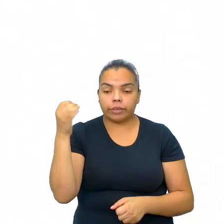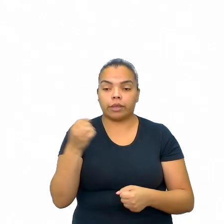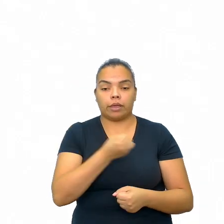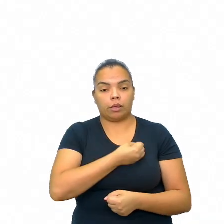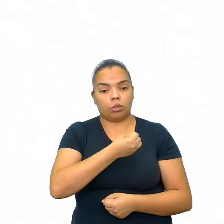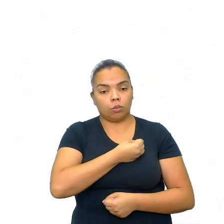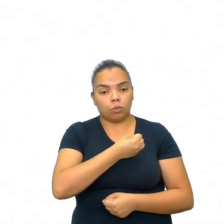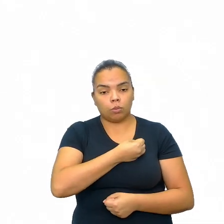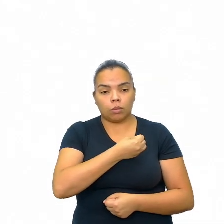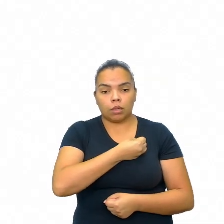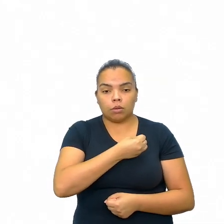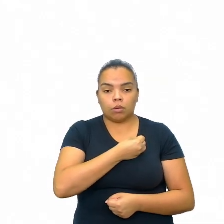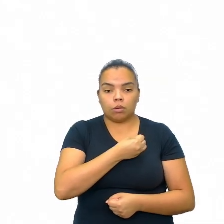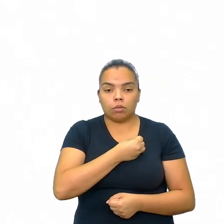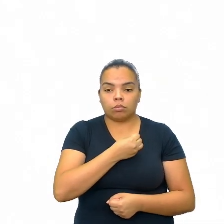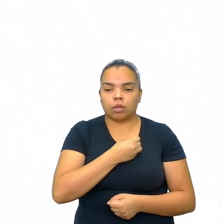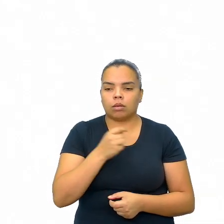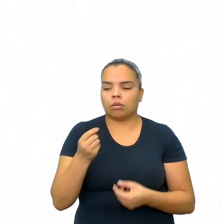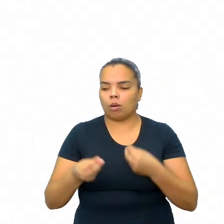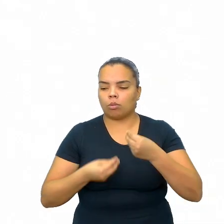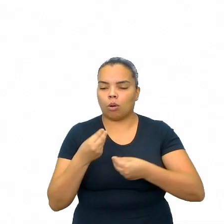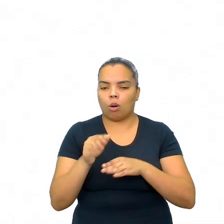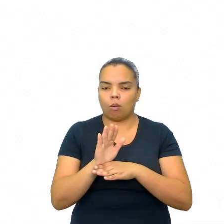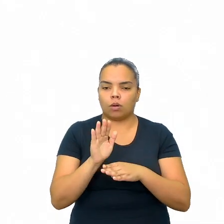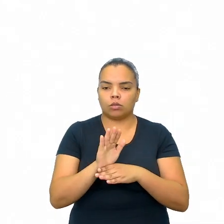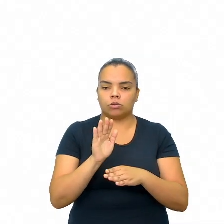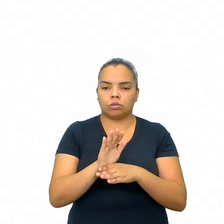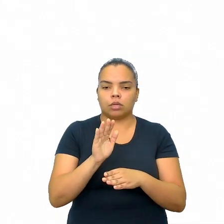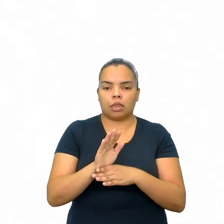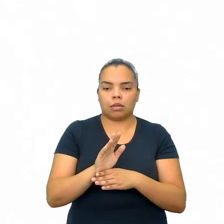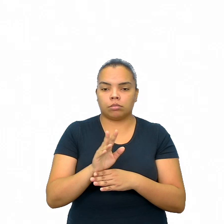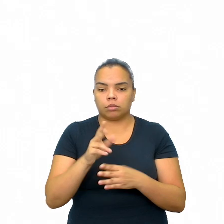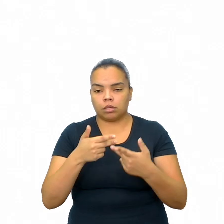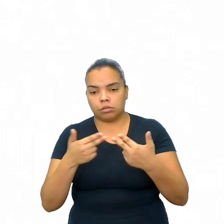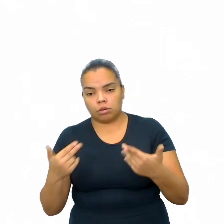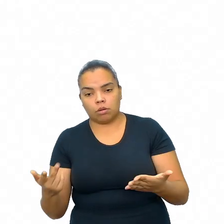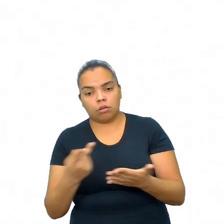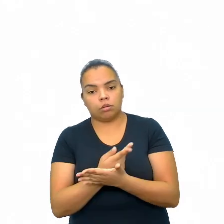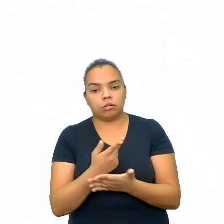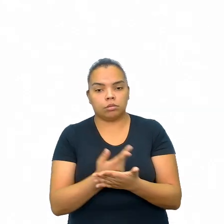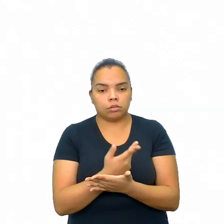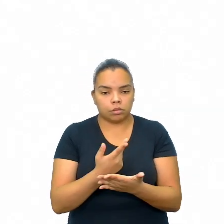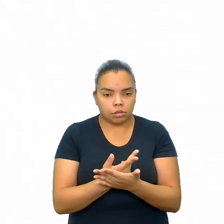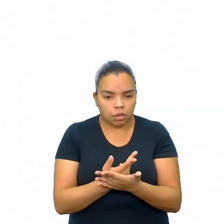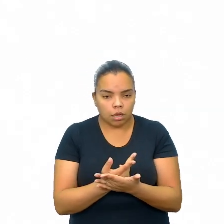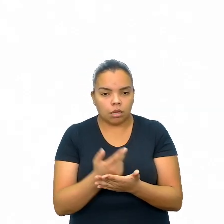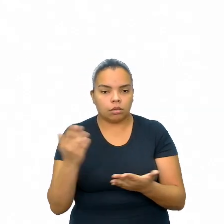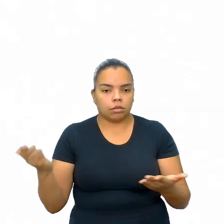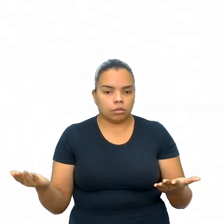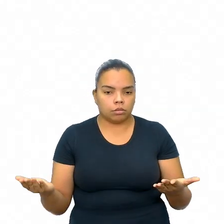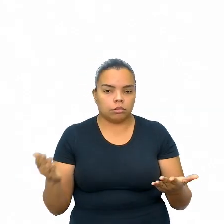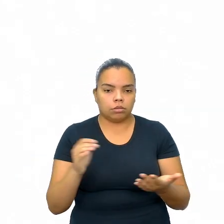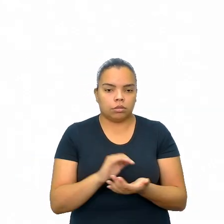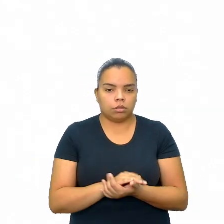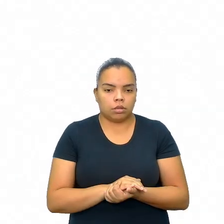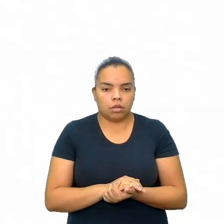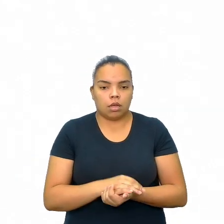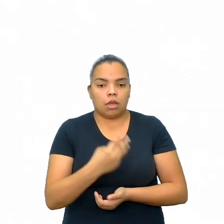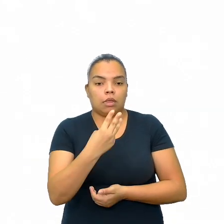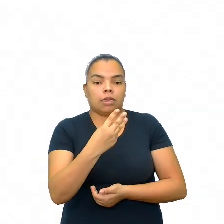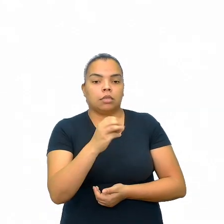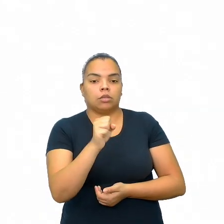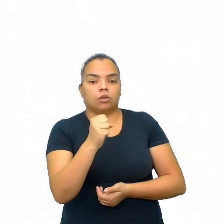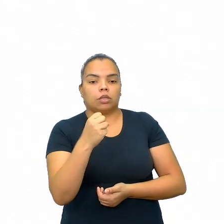de regularidades, situações centradas nas operações, em que os estudantes observem que 382